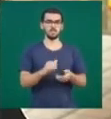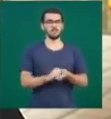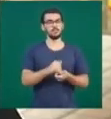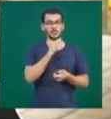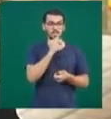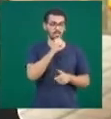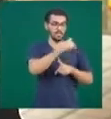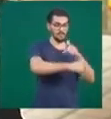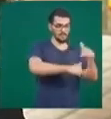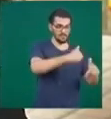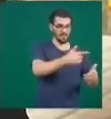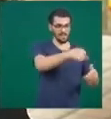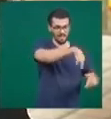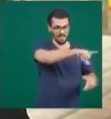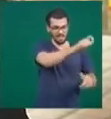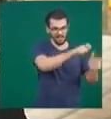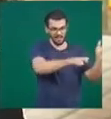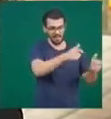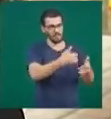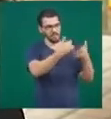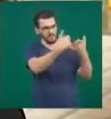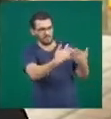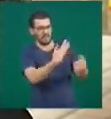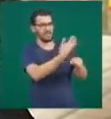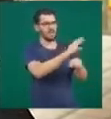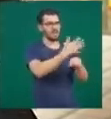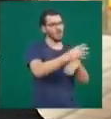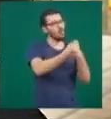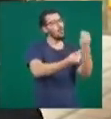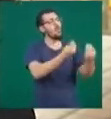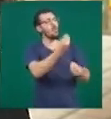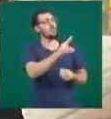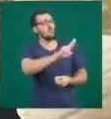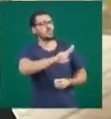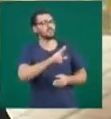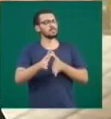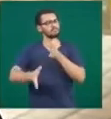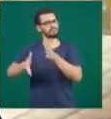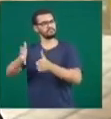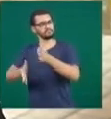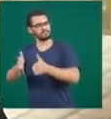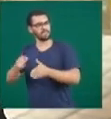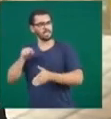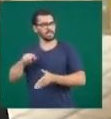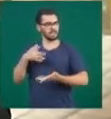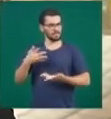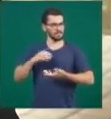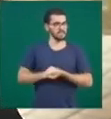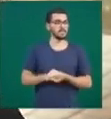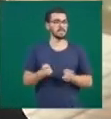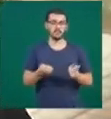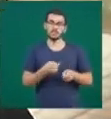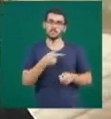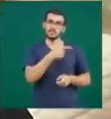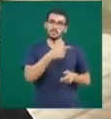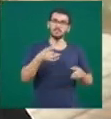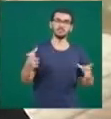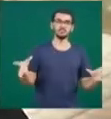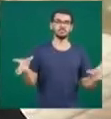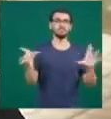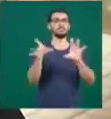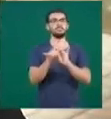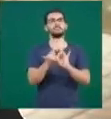trabalhadores de hoje, o treinamento que fosse suficiente para elas operarem esse robô e assim elas trabalhassem em conjunto com a